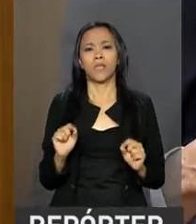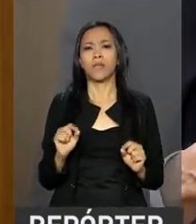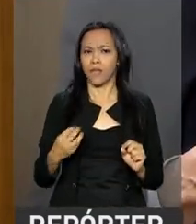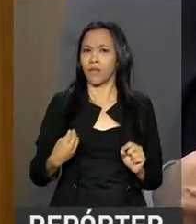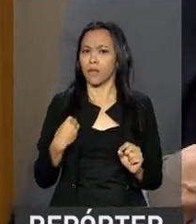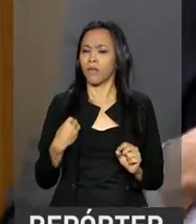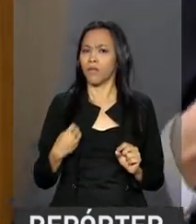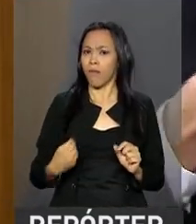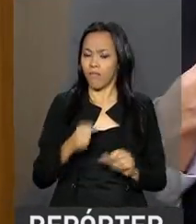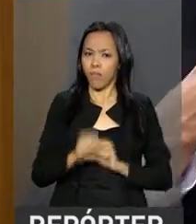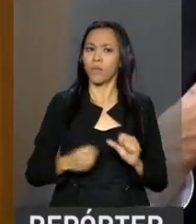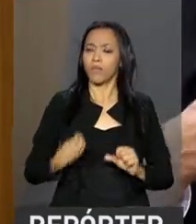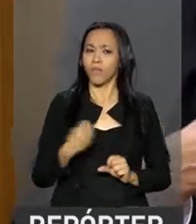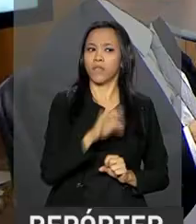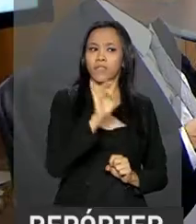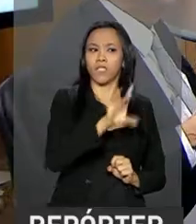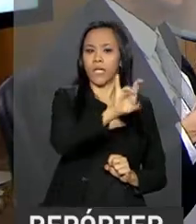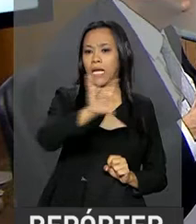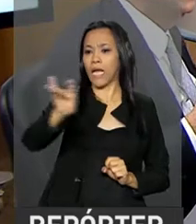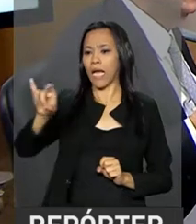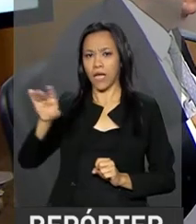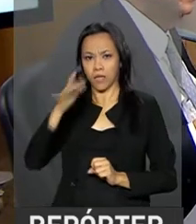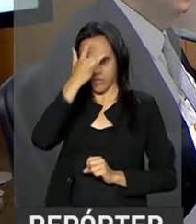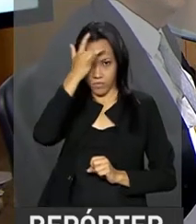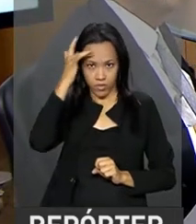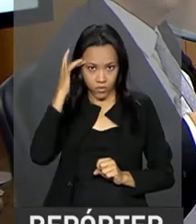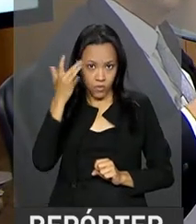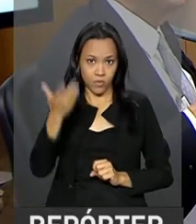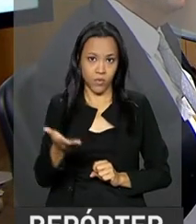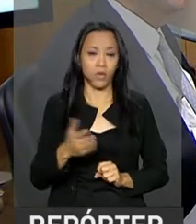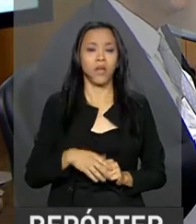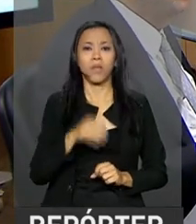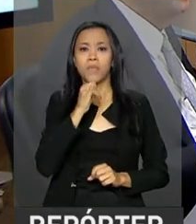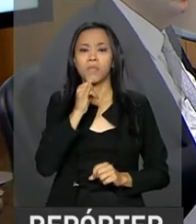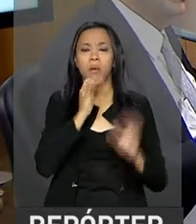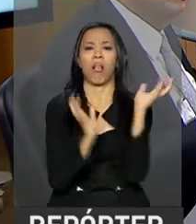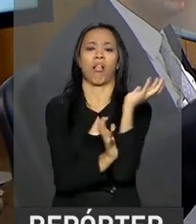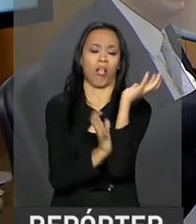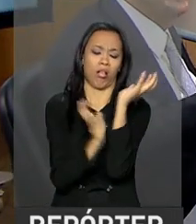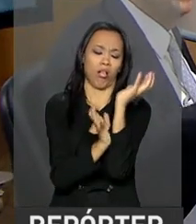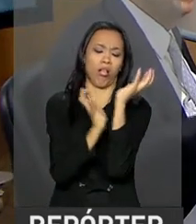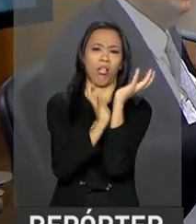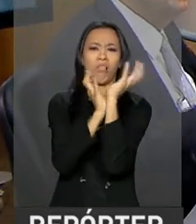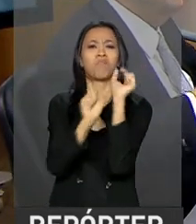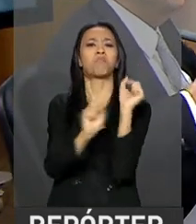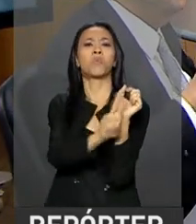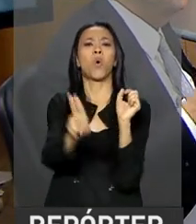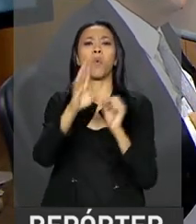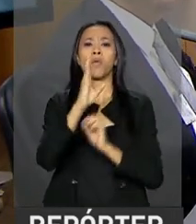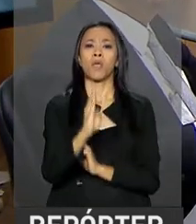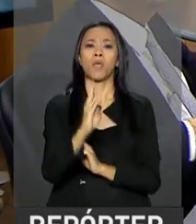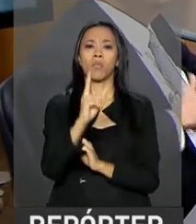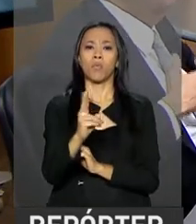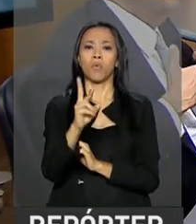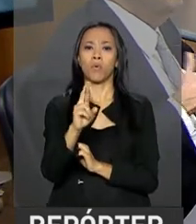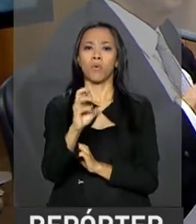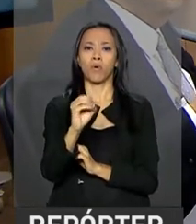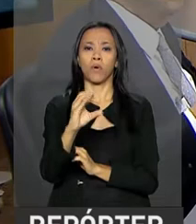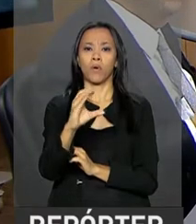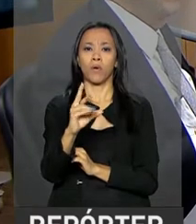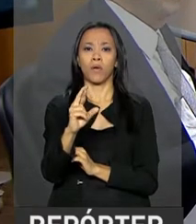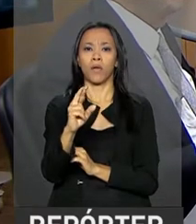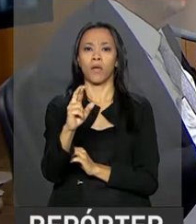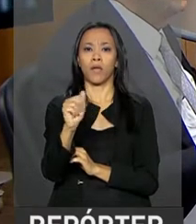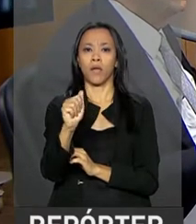pessoa de cada cidadão burocracia no brasil é difícil nós estamos fazendo um projeto